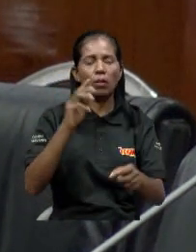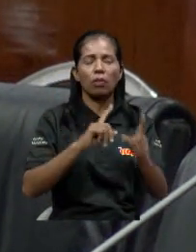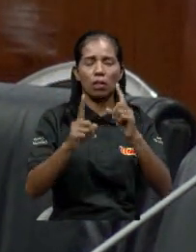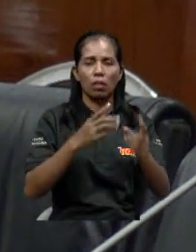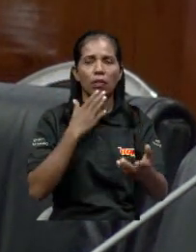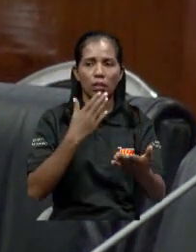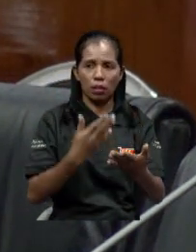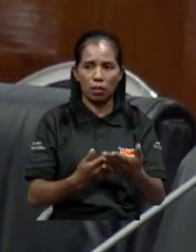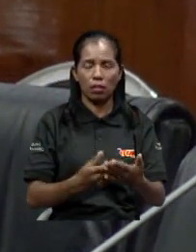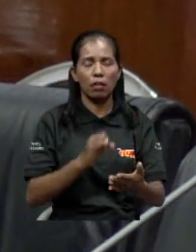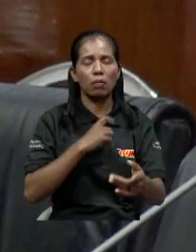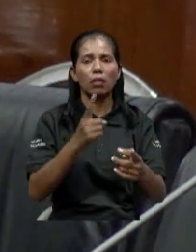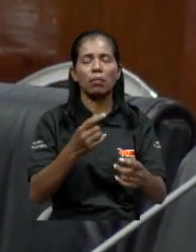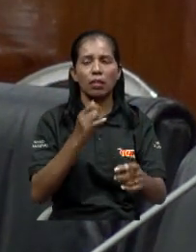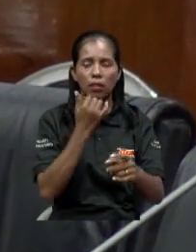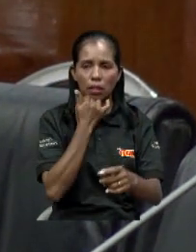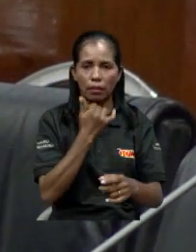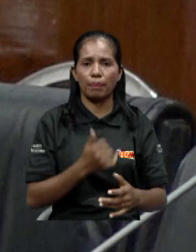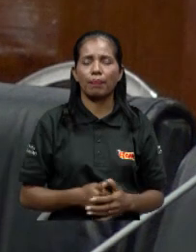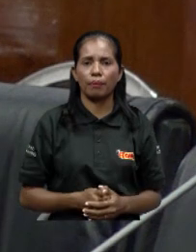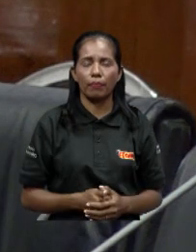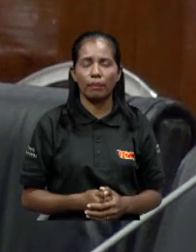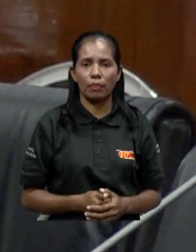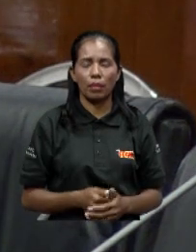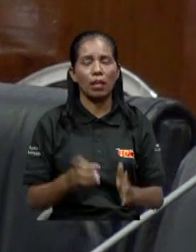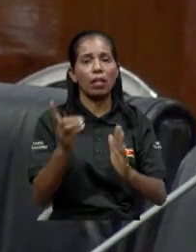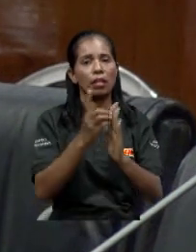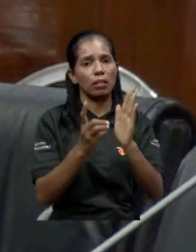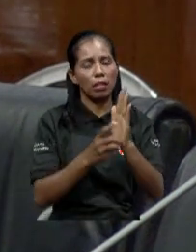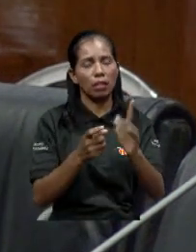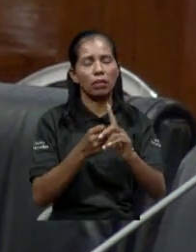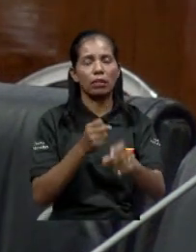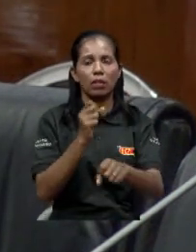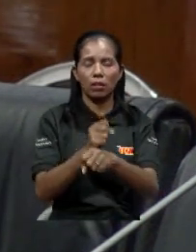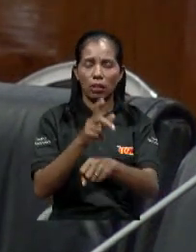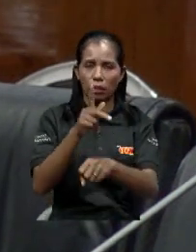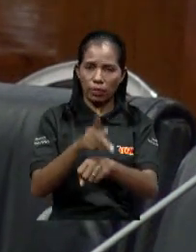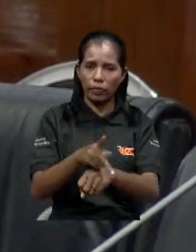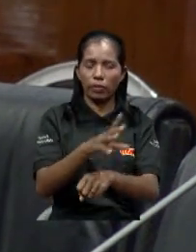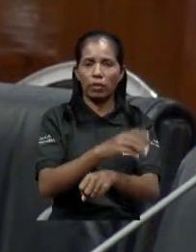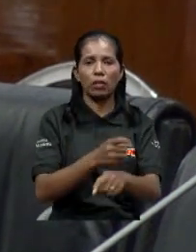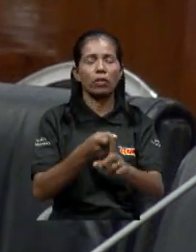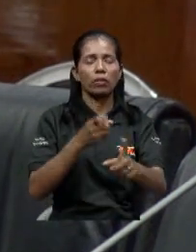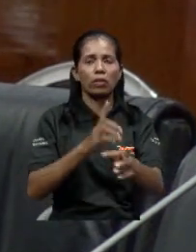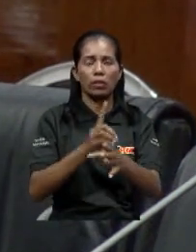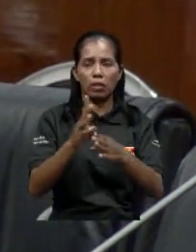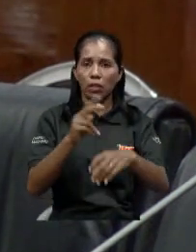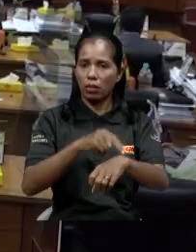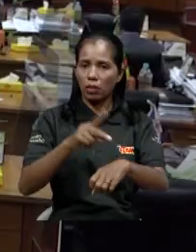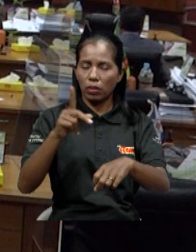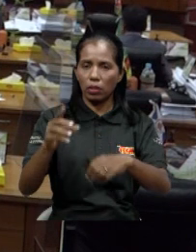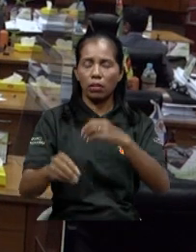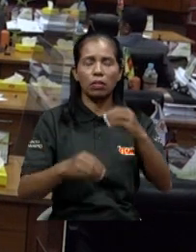senhor explica para sala fale. Tuir Dado Susi, secretário de Estado de Formação Profissional no Emprego, de Rússia Direção Nacional